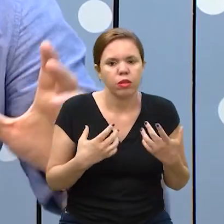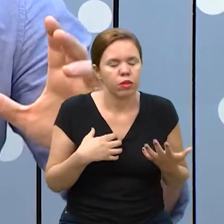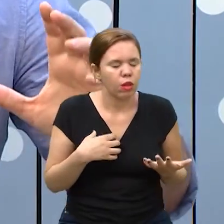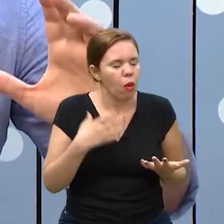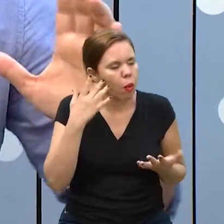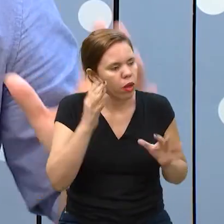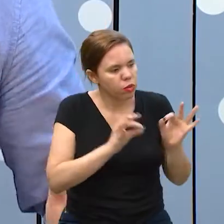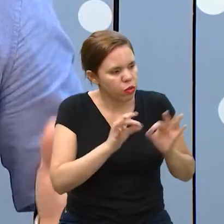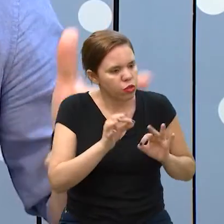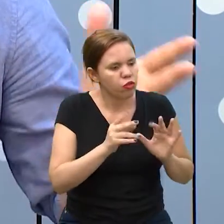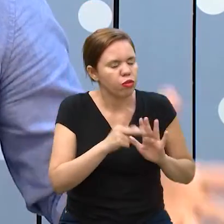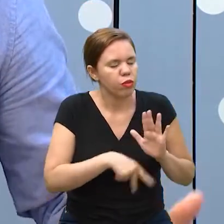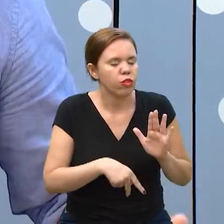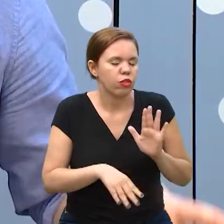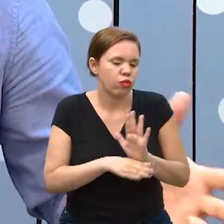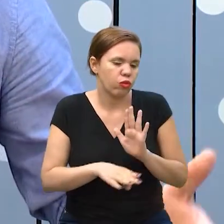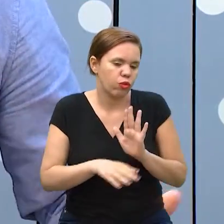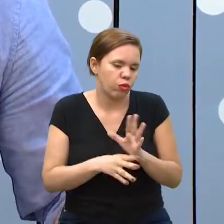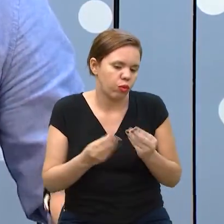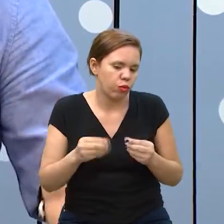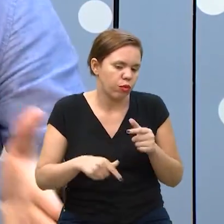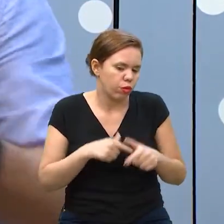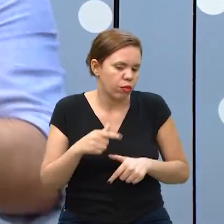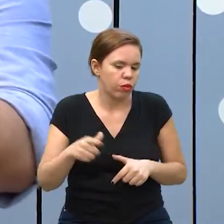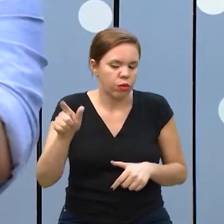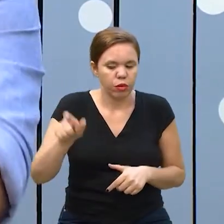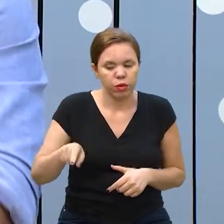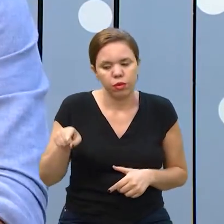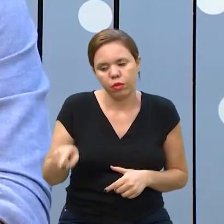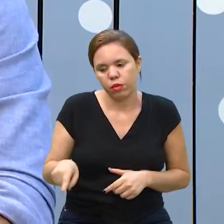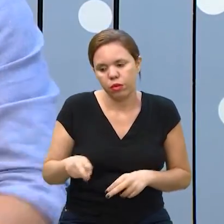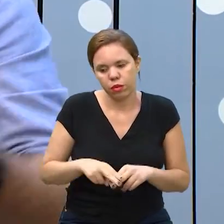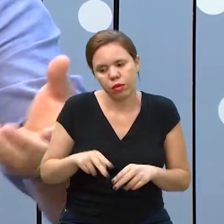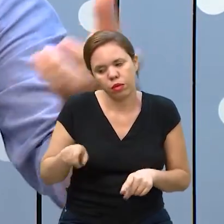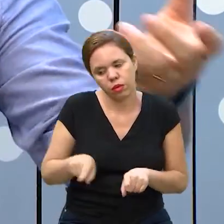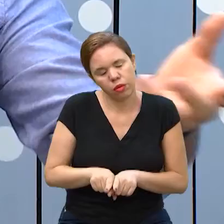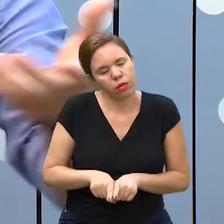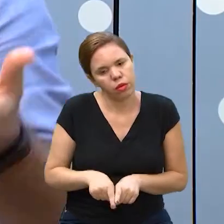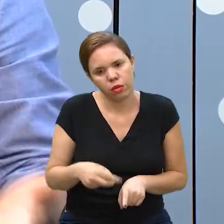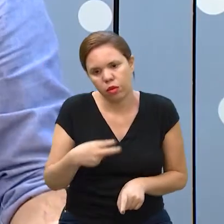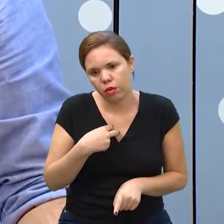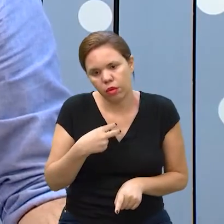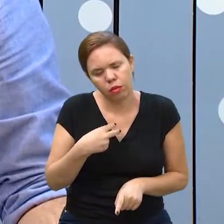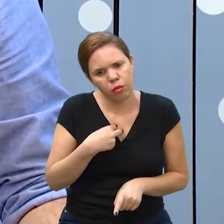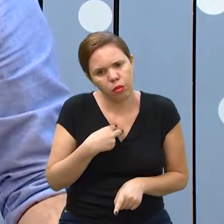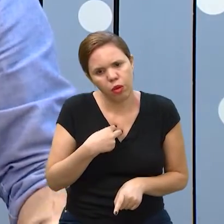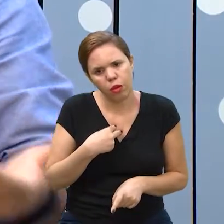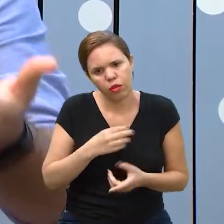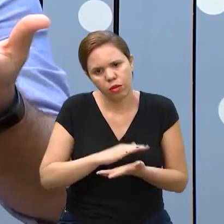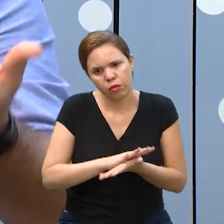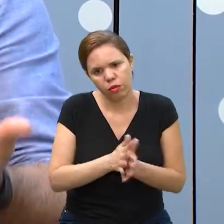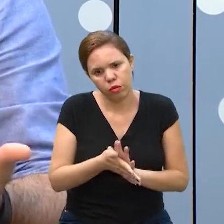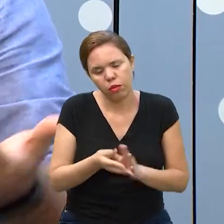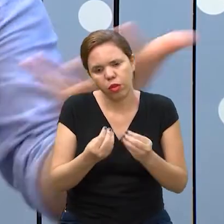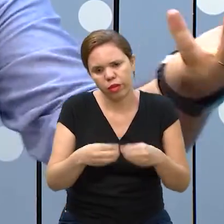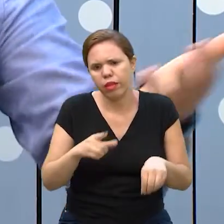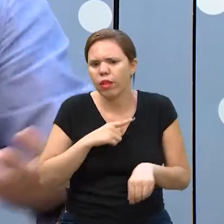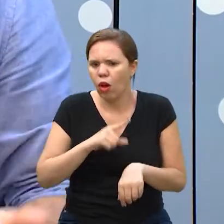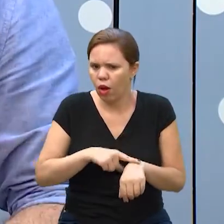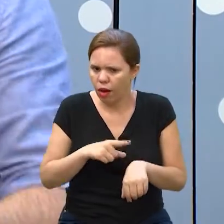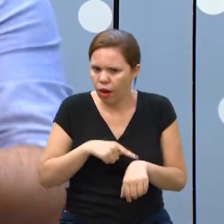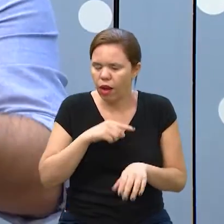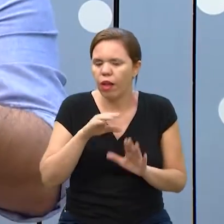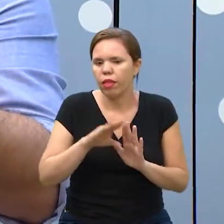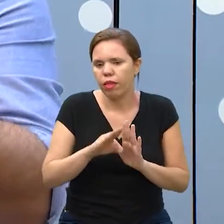Eu acho que o planejamento ele ajuda muito nesse aspecto. É o trabalho dessa pessoa. Por isso que também não pode ser demonizado. Porque ela tem horários, ela